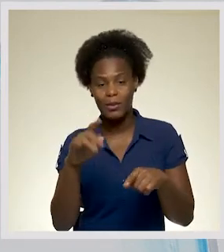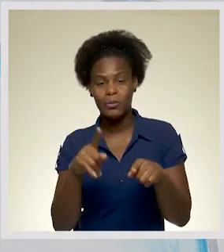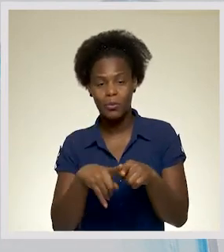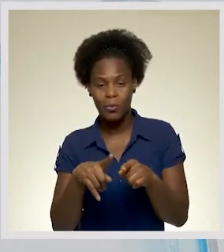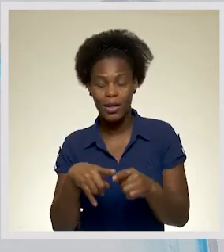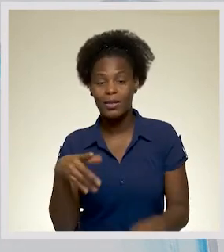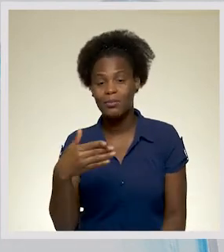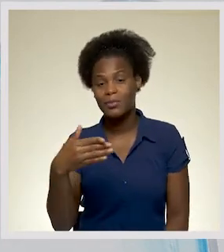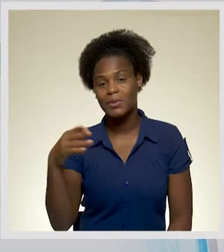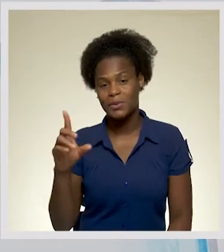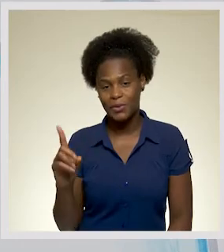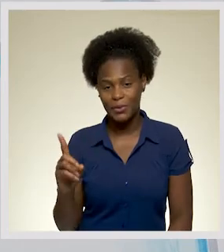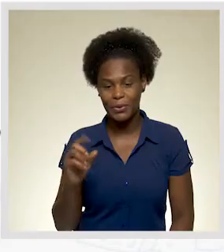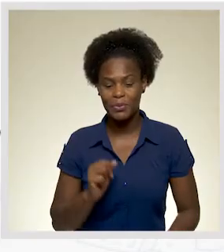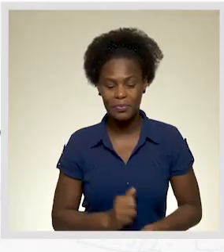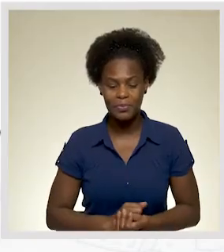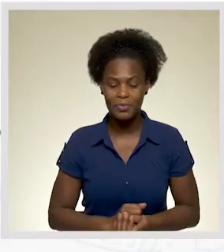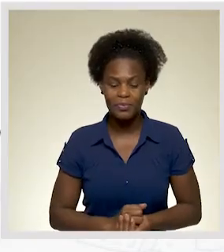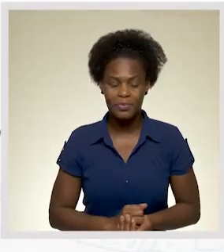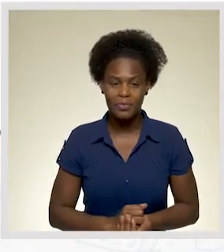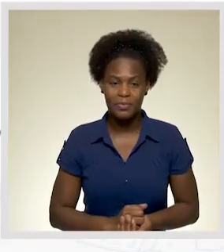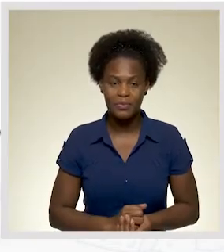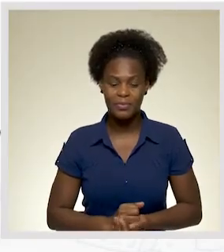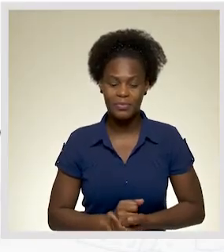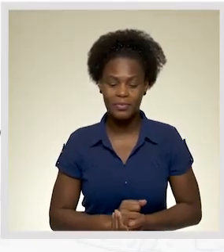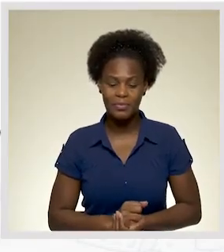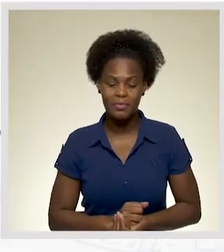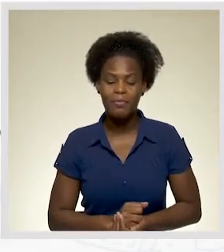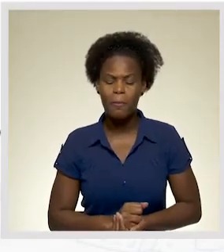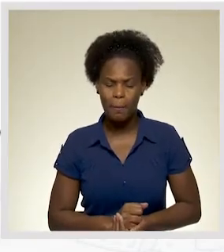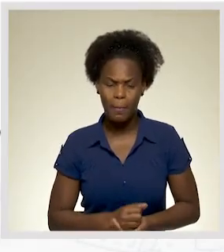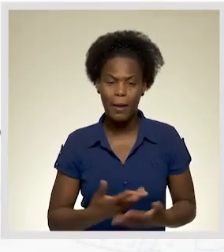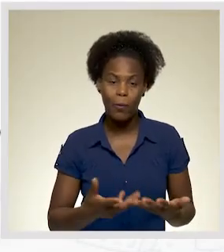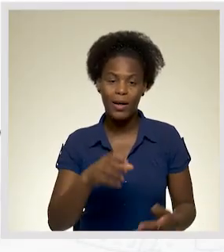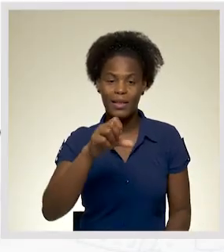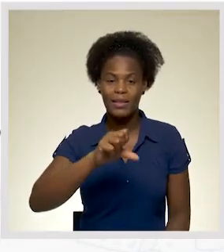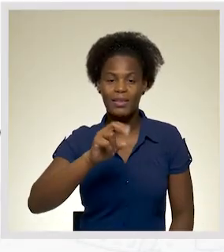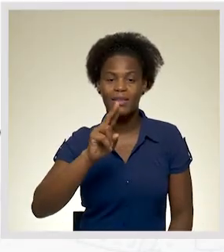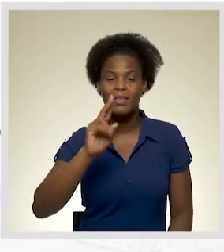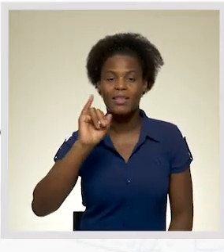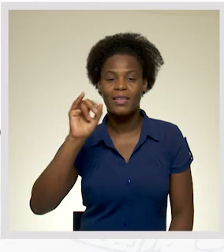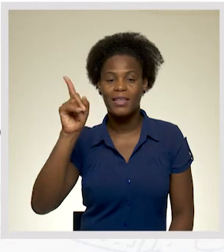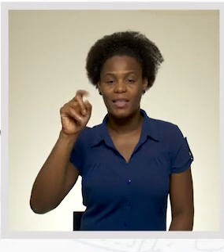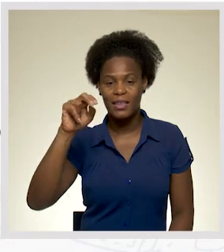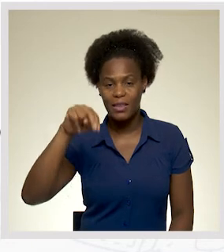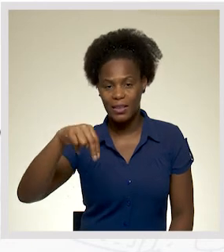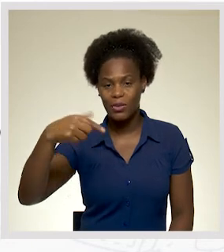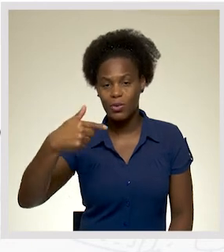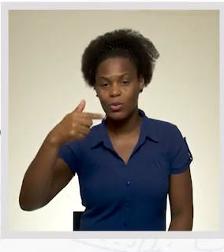a 16. E o quíntuplo de 8? Qual é o